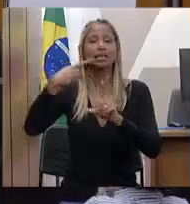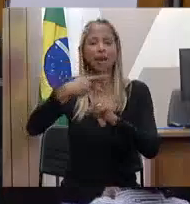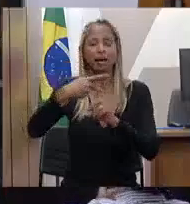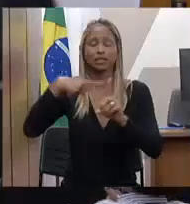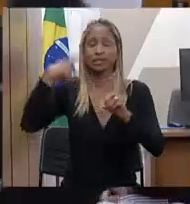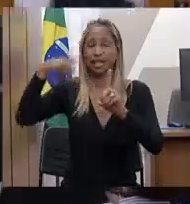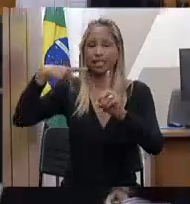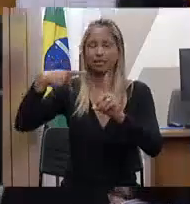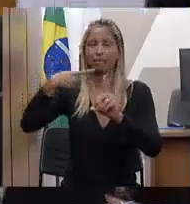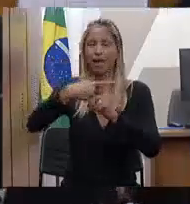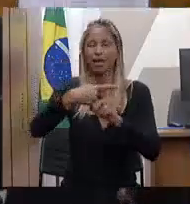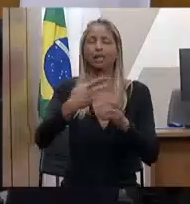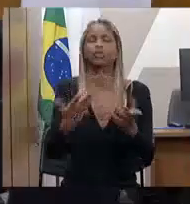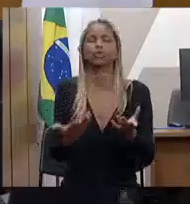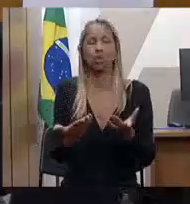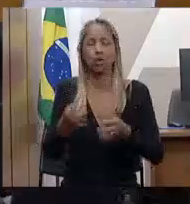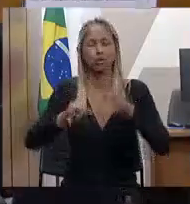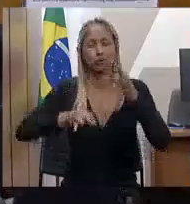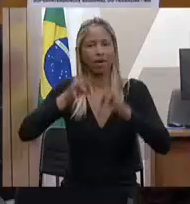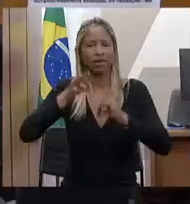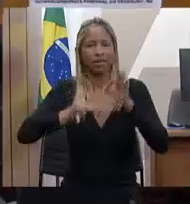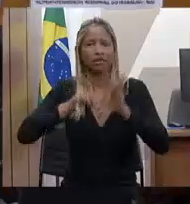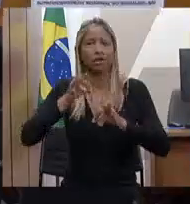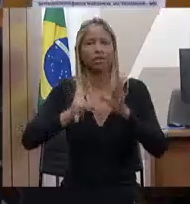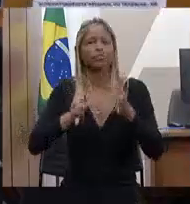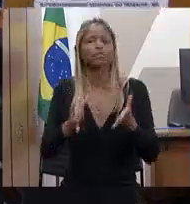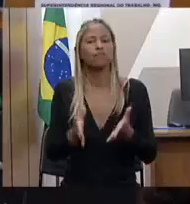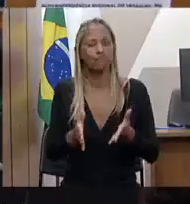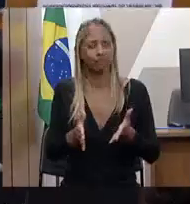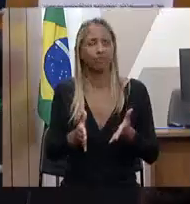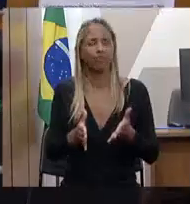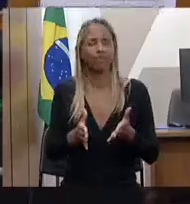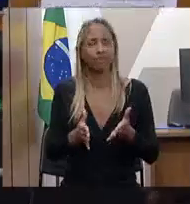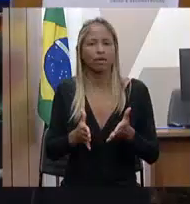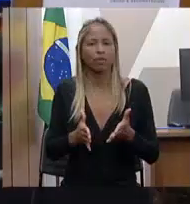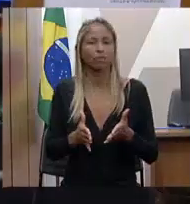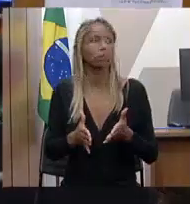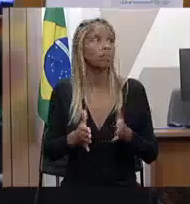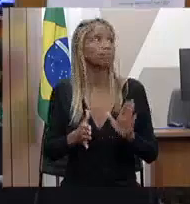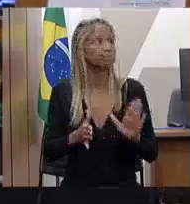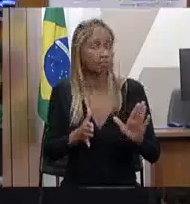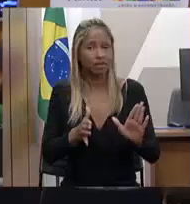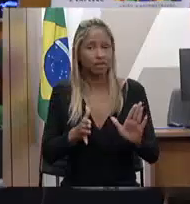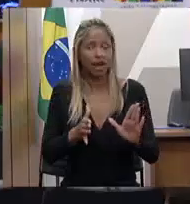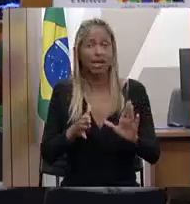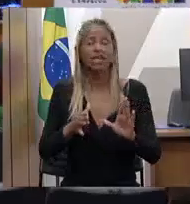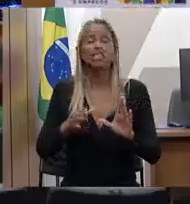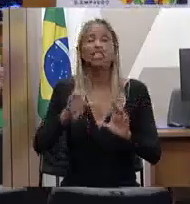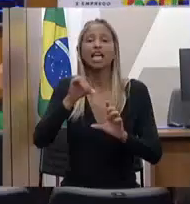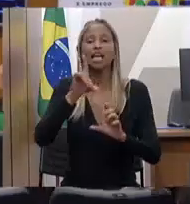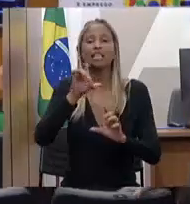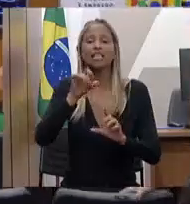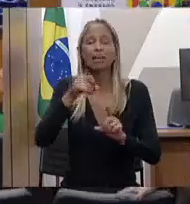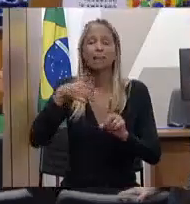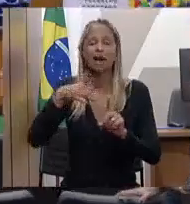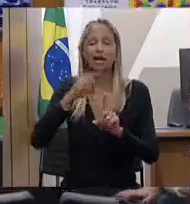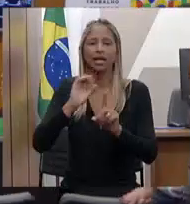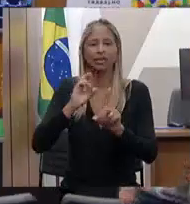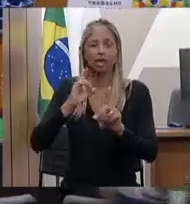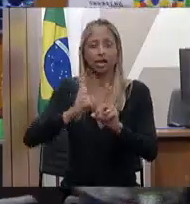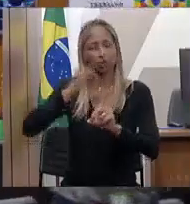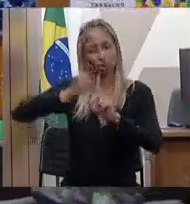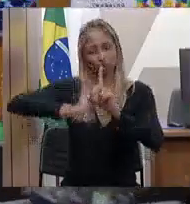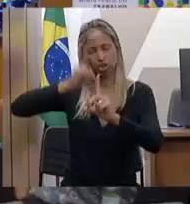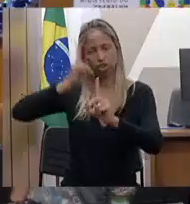sindical e popular de saúde e segurança do trabalhador e data desculpe Desembargador do Tribunal Regional do Trabalho